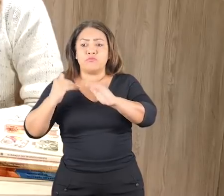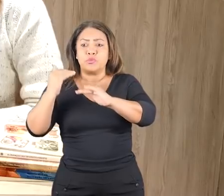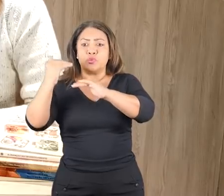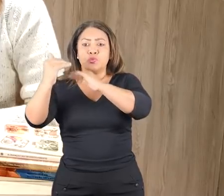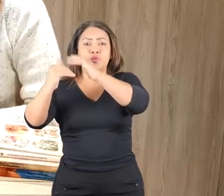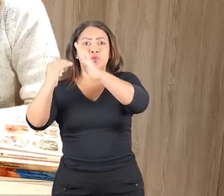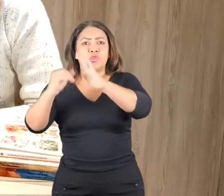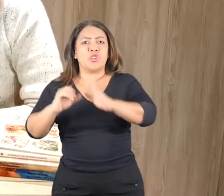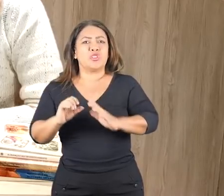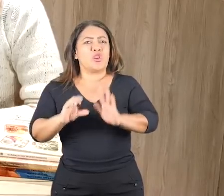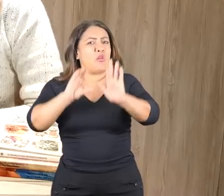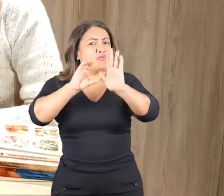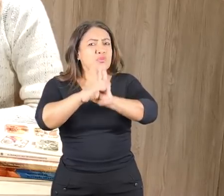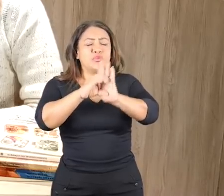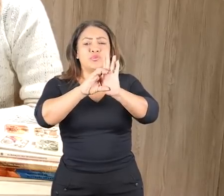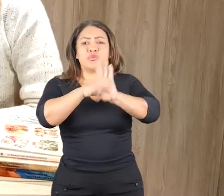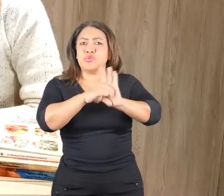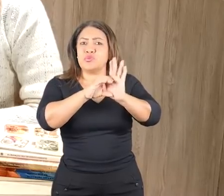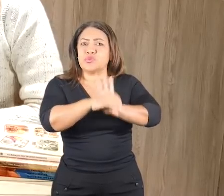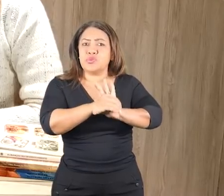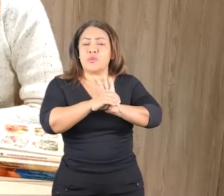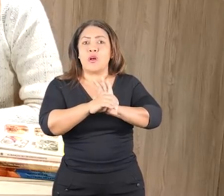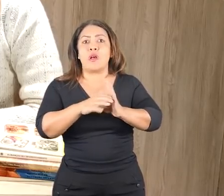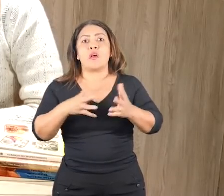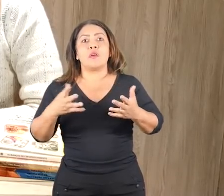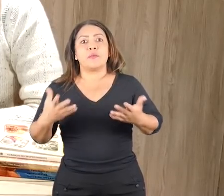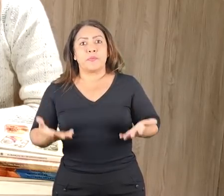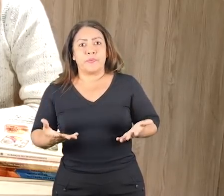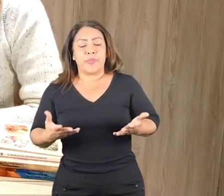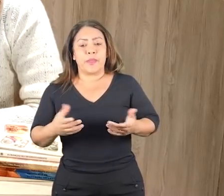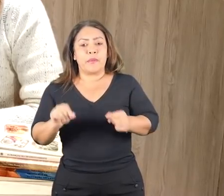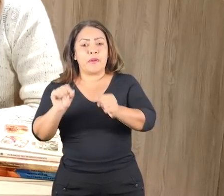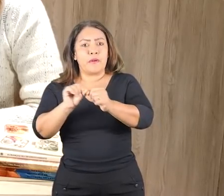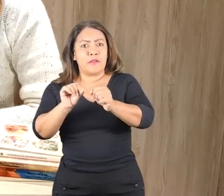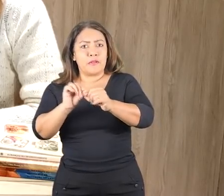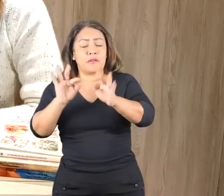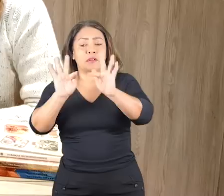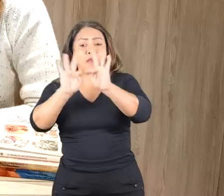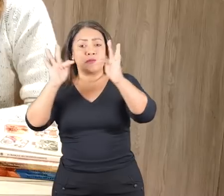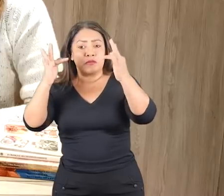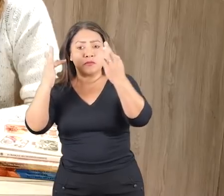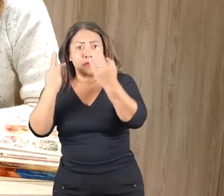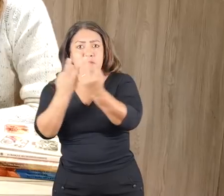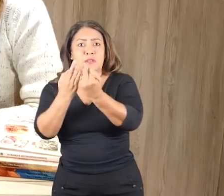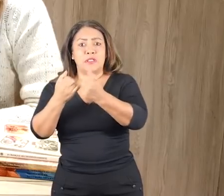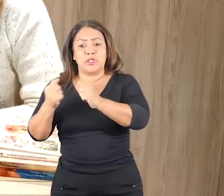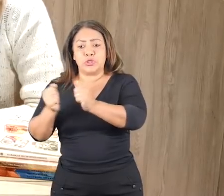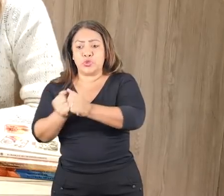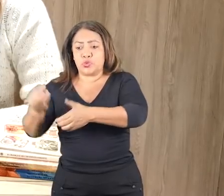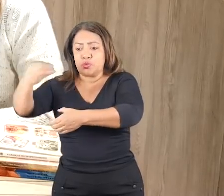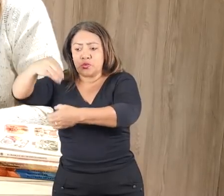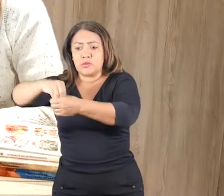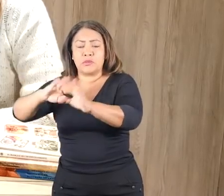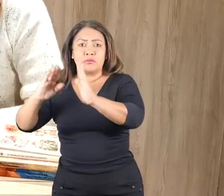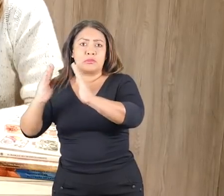escolarizante, conteudista para as famílias realizarem com as crianças no ambiente familiar,